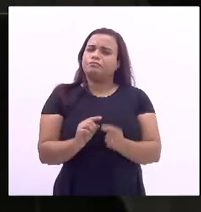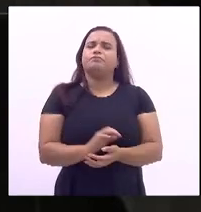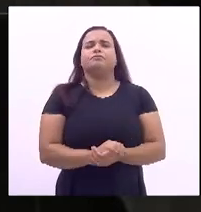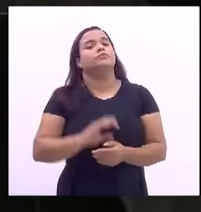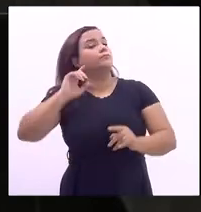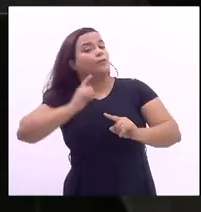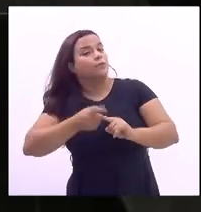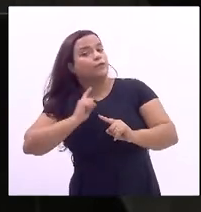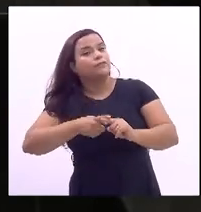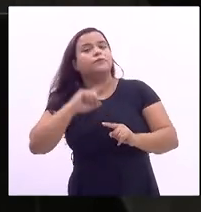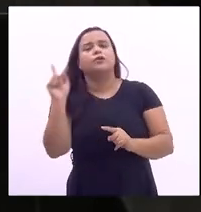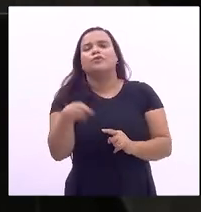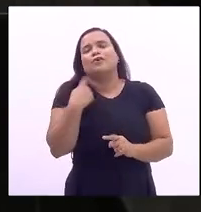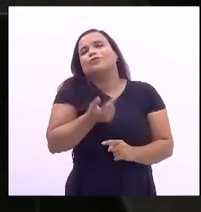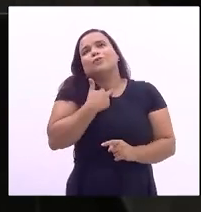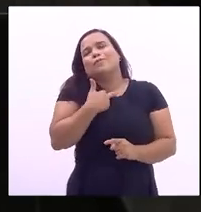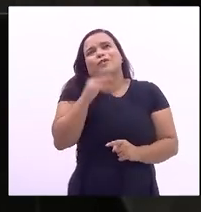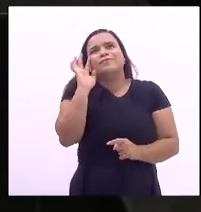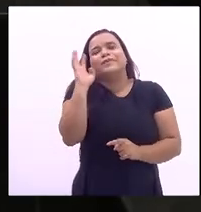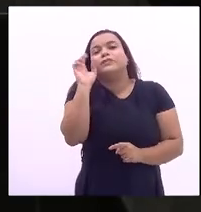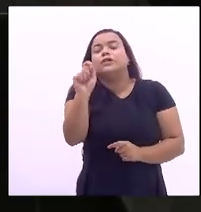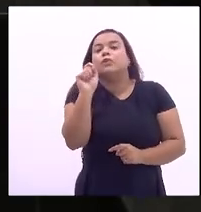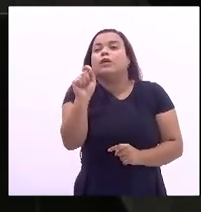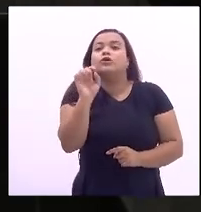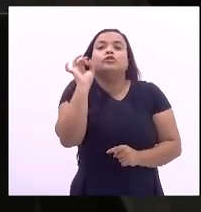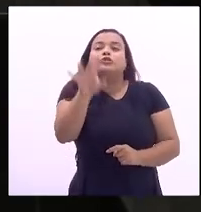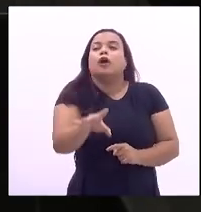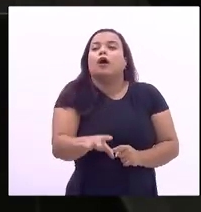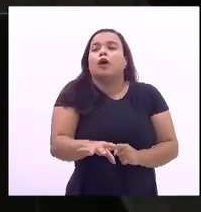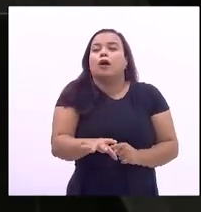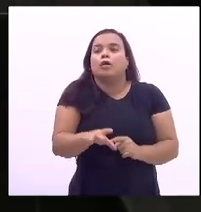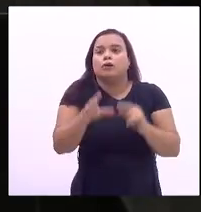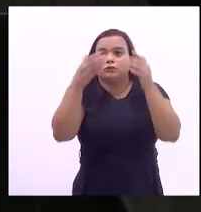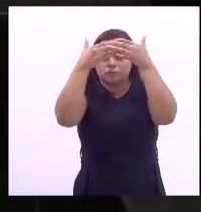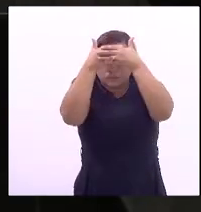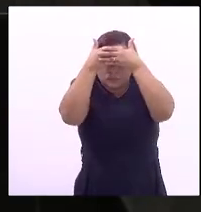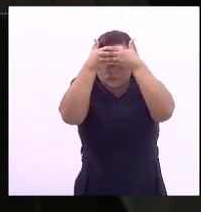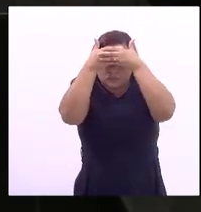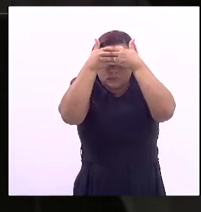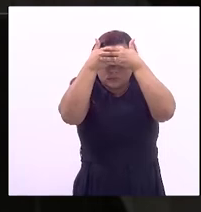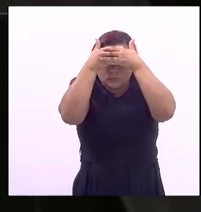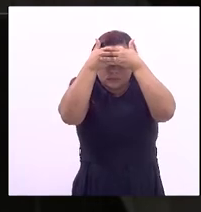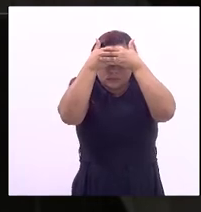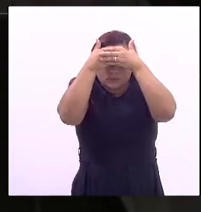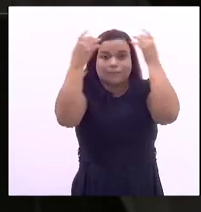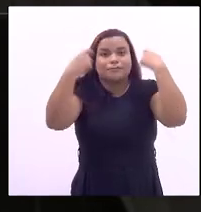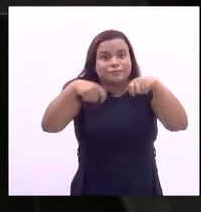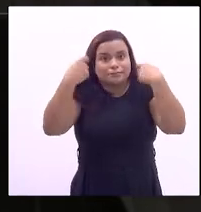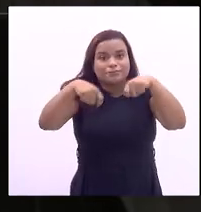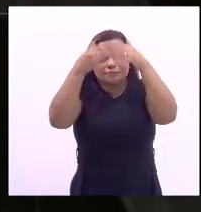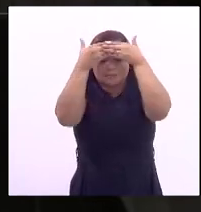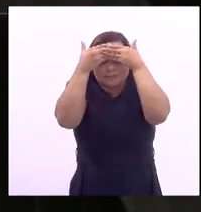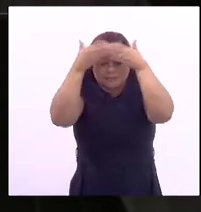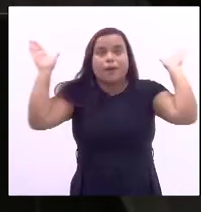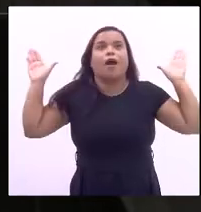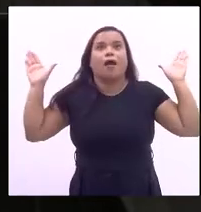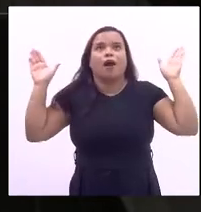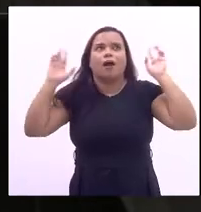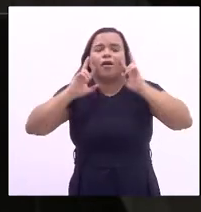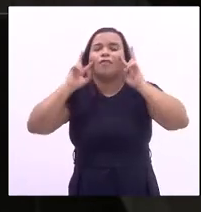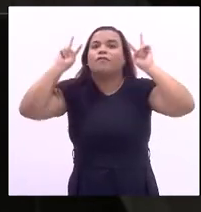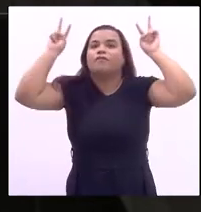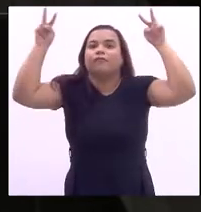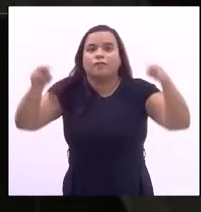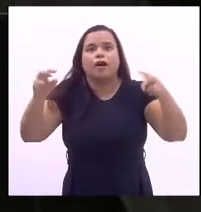é porque a gente não pode pensar só na caixinha a gente tem quebrar a caixinha saiu fora